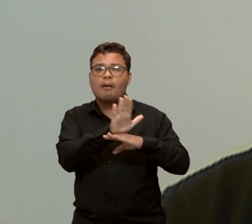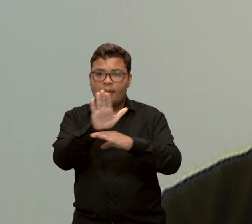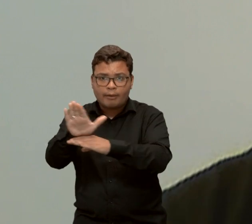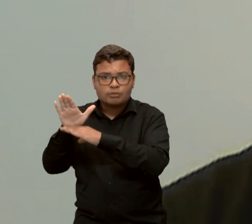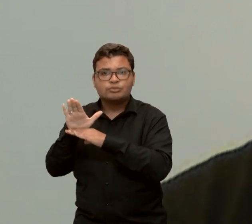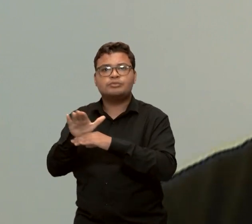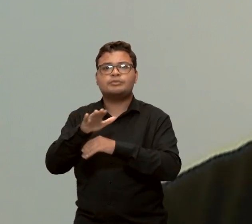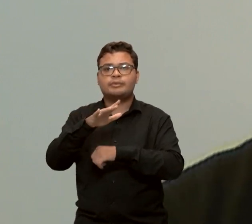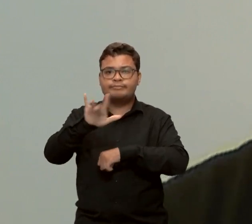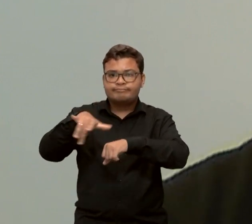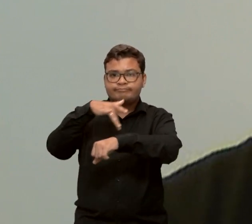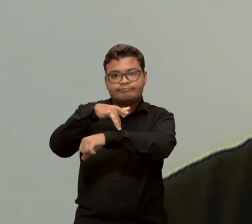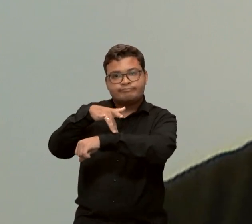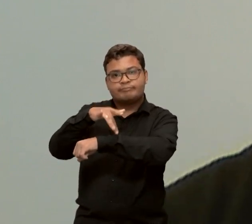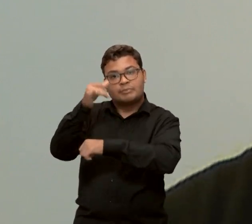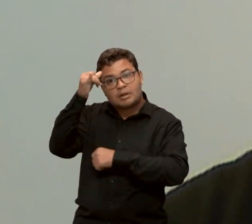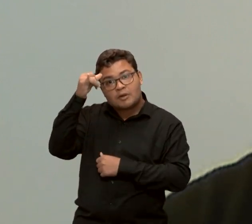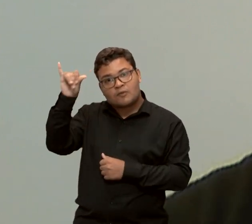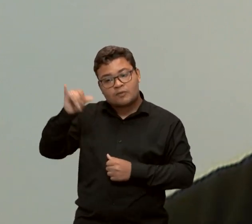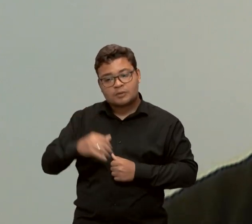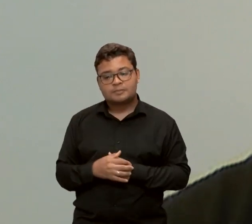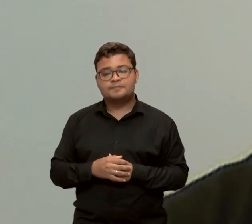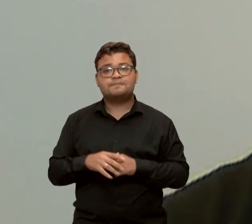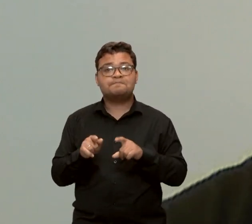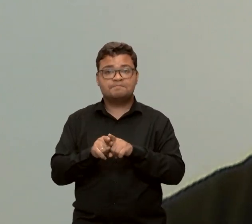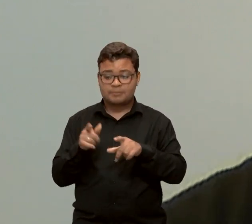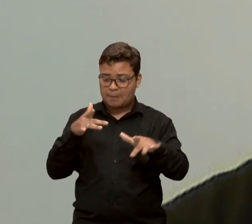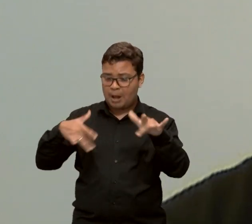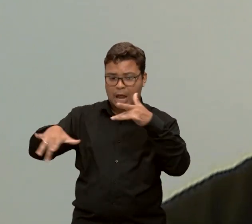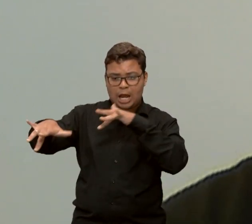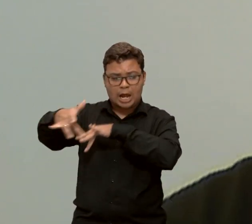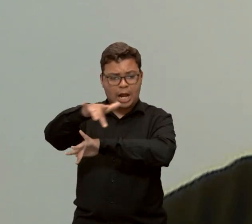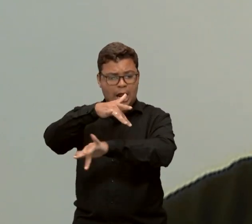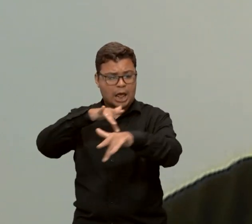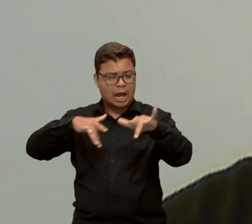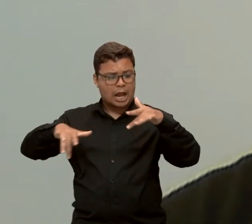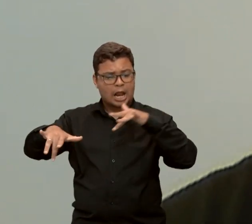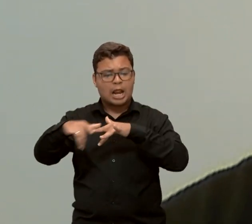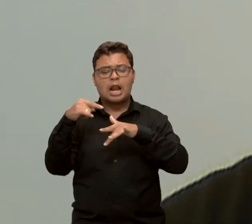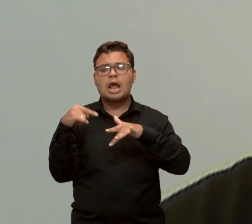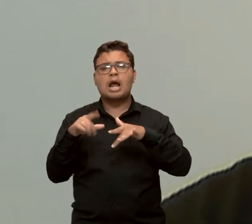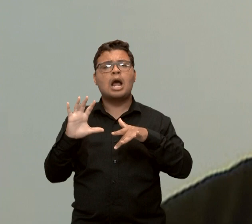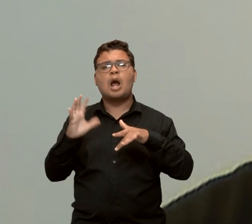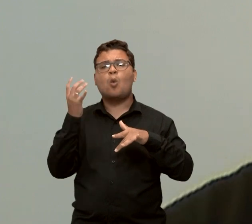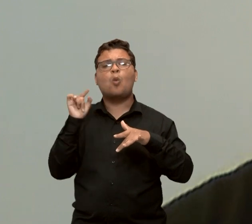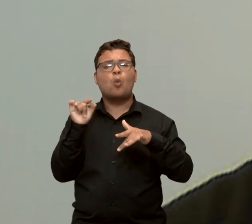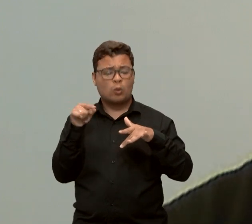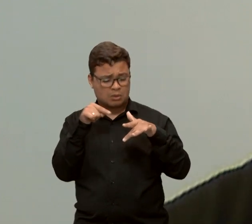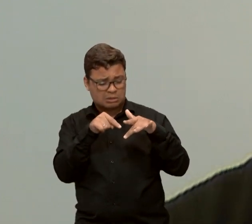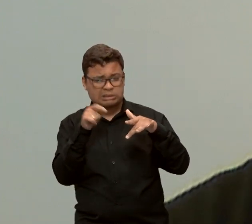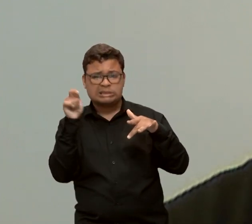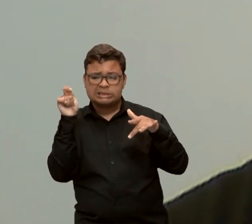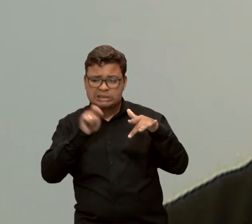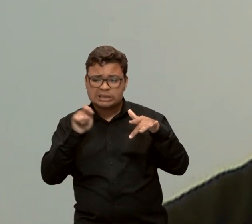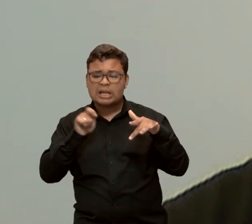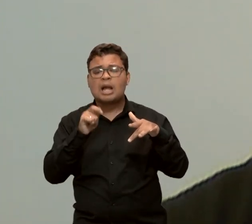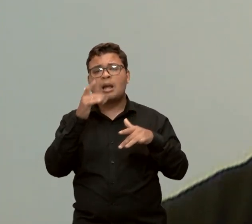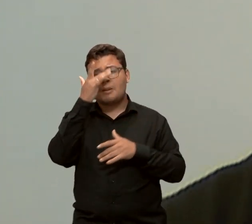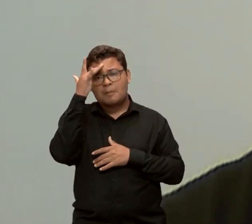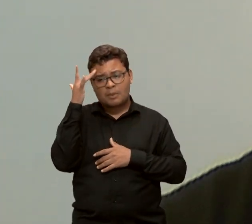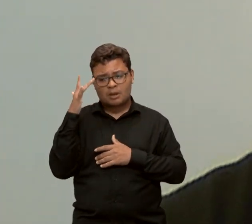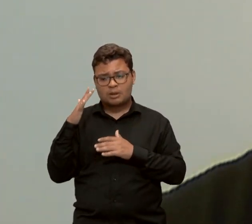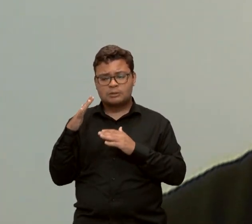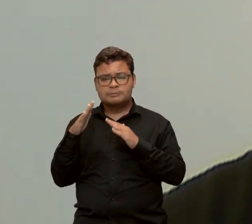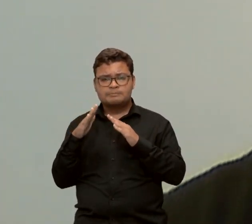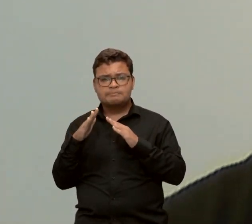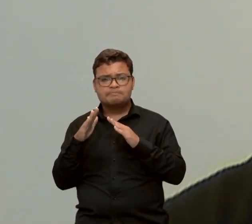multissetoriais. A gente precisa, principalmente, colocar na cabeça da população, né, que eles também fazem parte